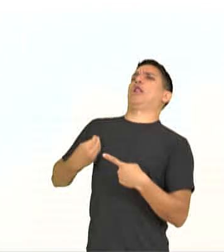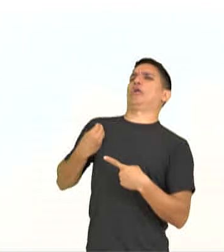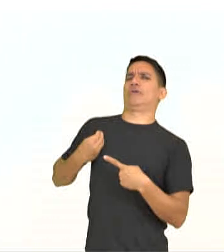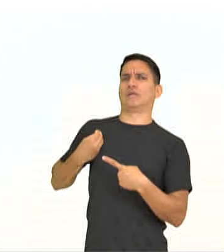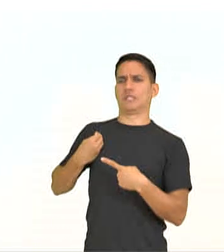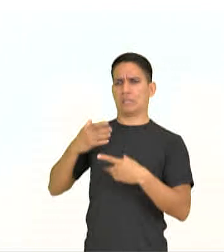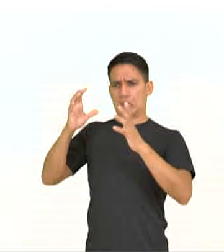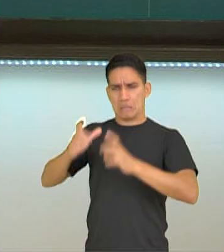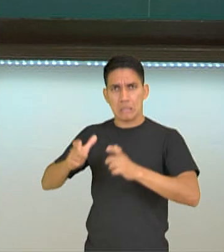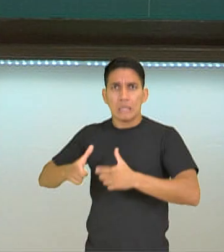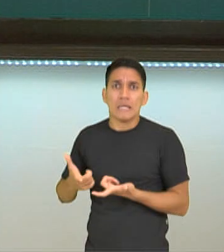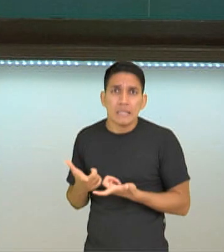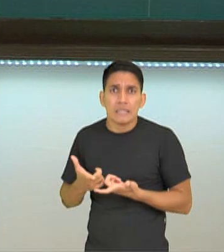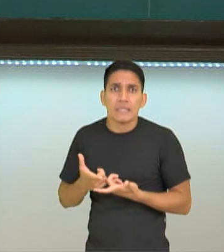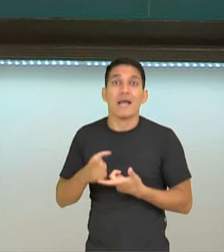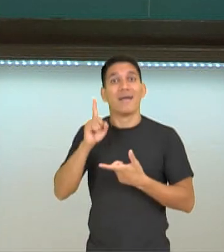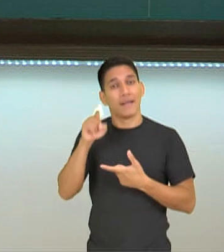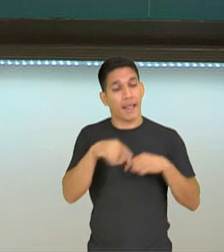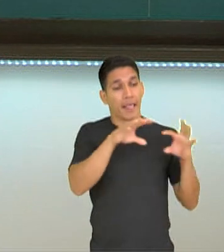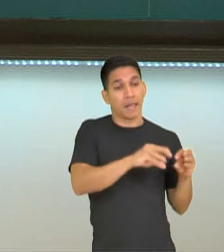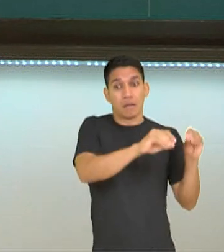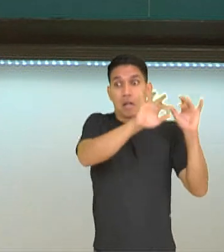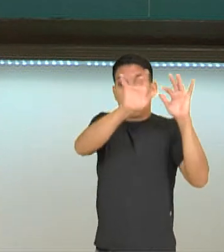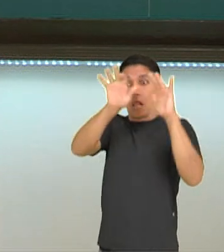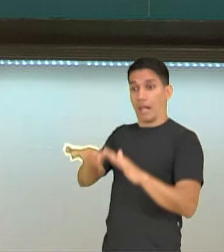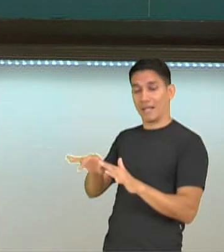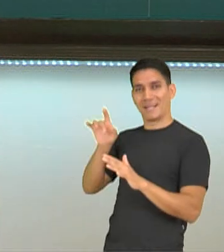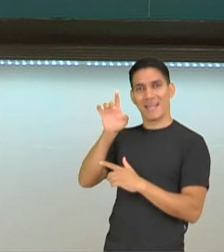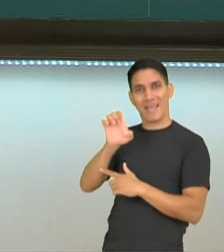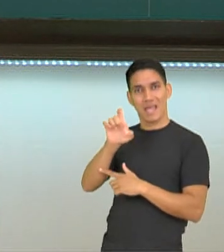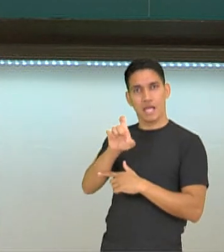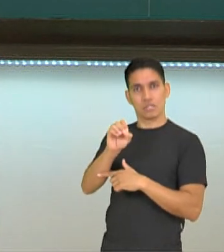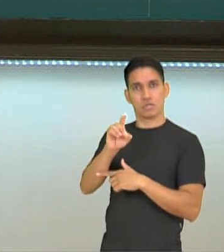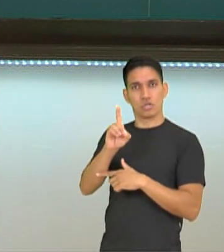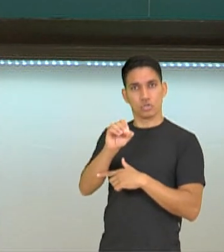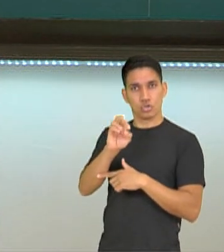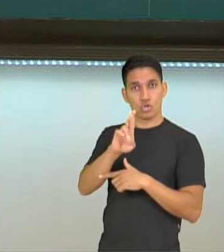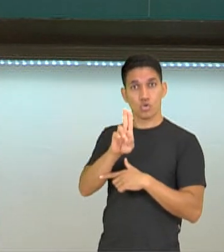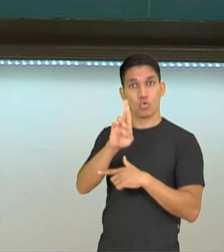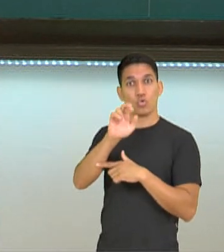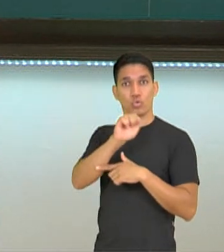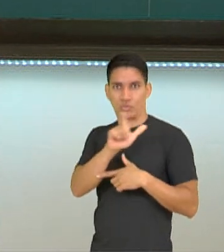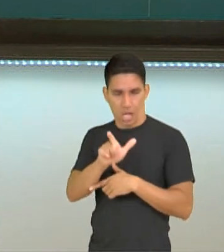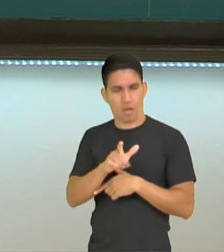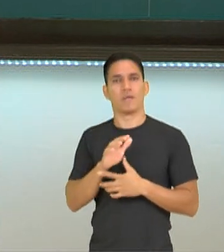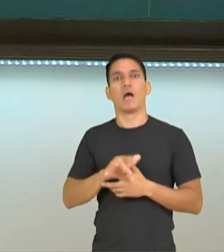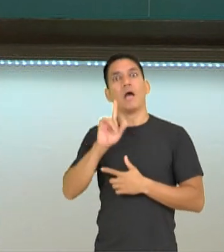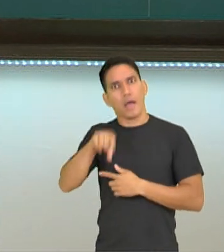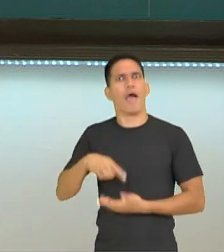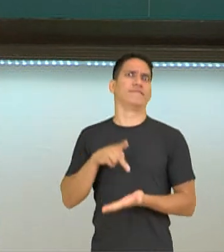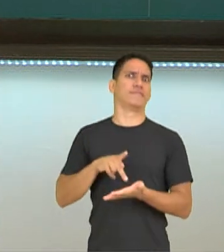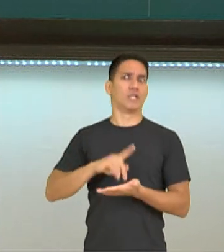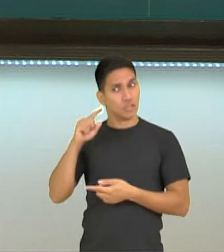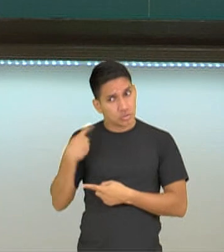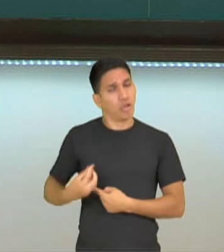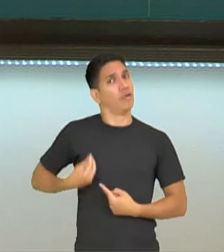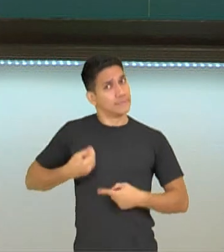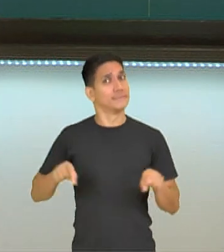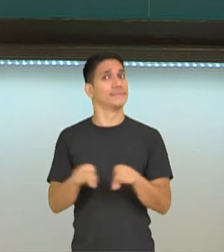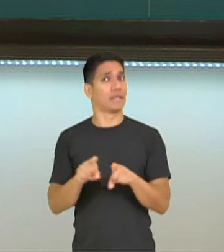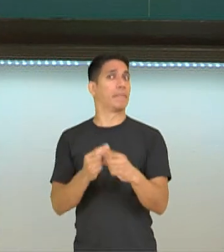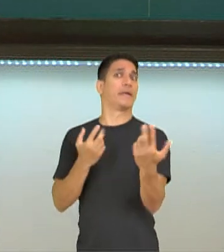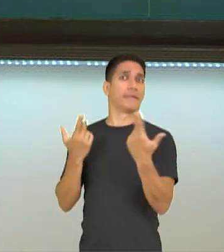centros urbanos? O êxodo rural, ele é uma realidade no nosso mundo e nós encontramos